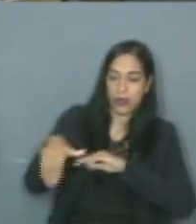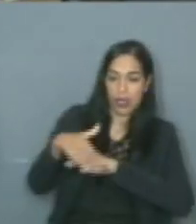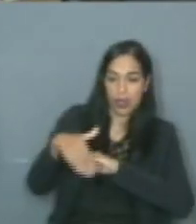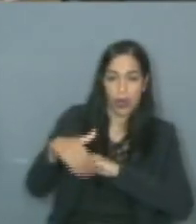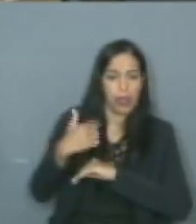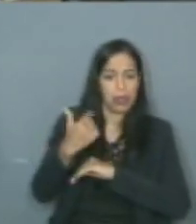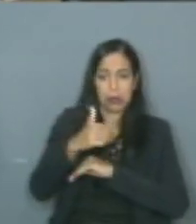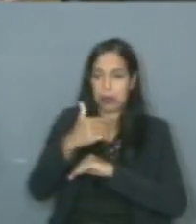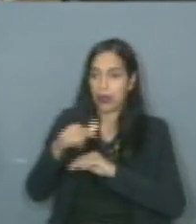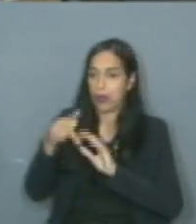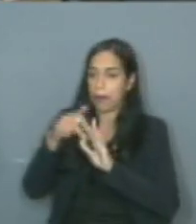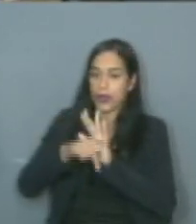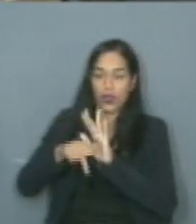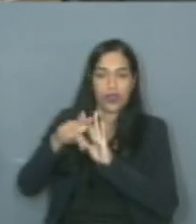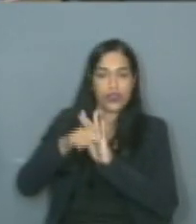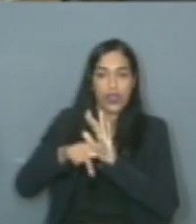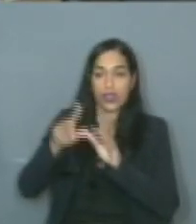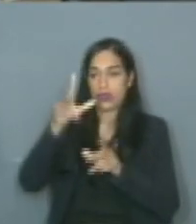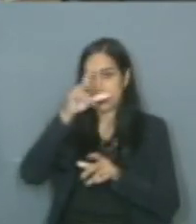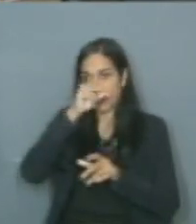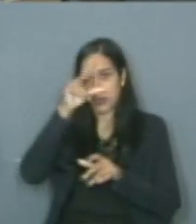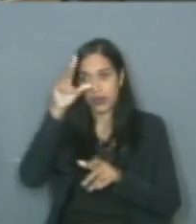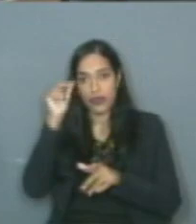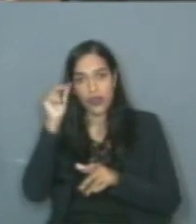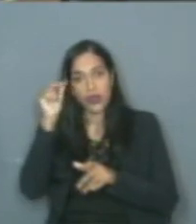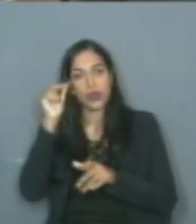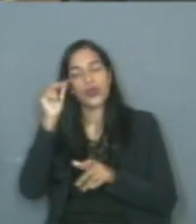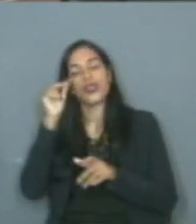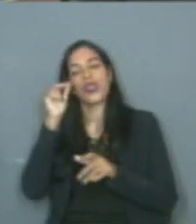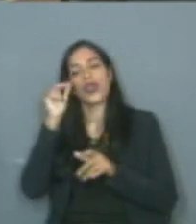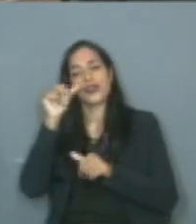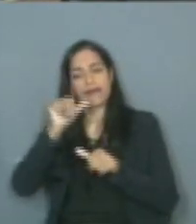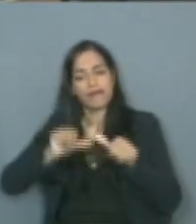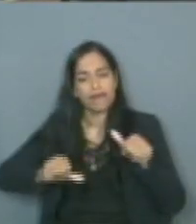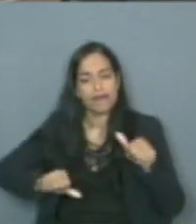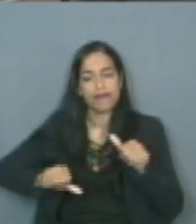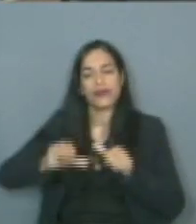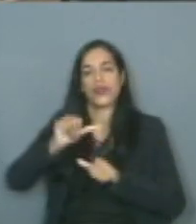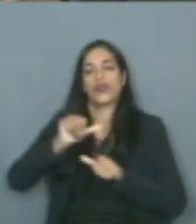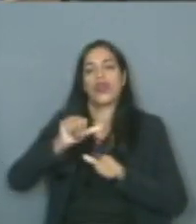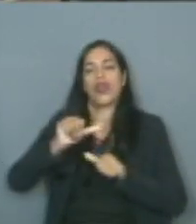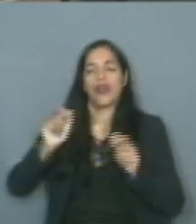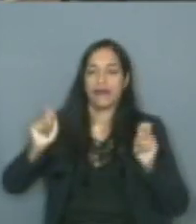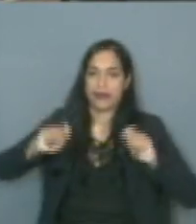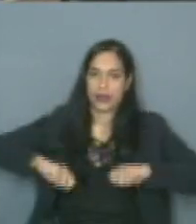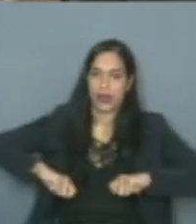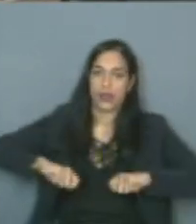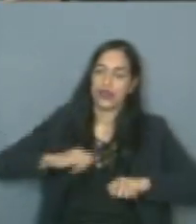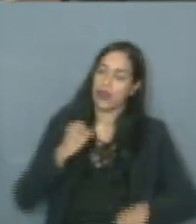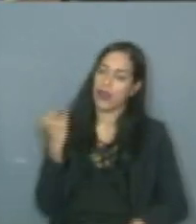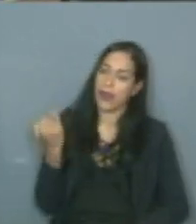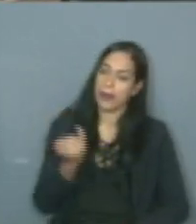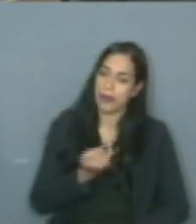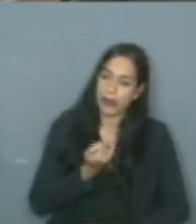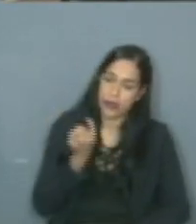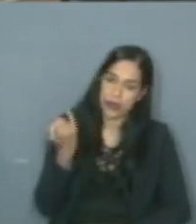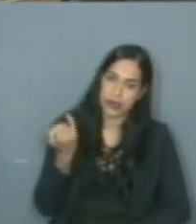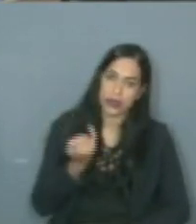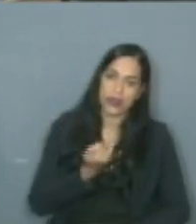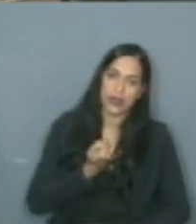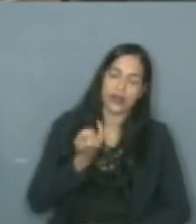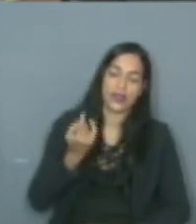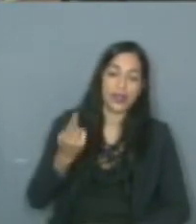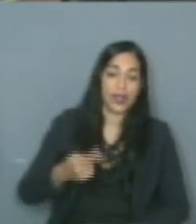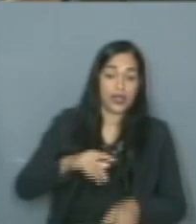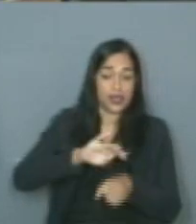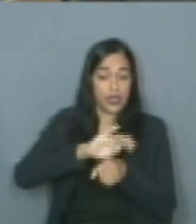não vê projetos da Prefeitura que busque mudar essa condição. Por isso a importância dessa casa